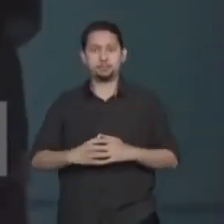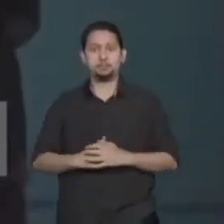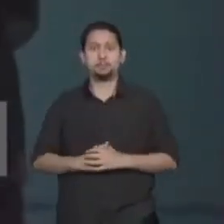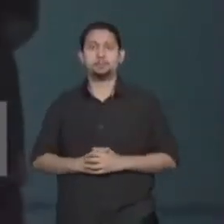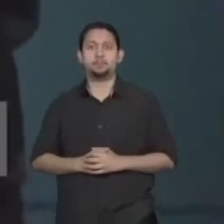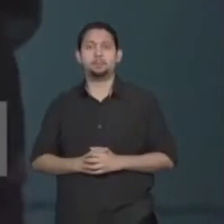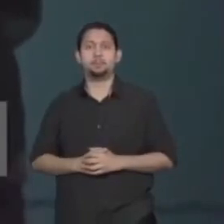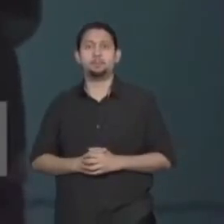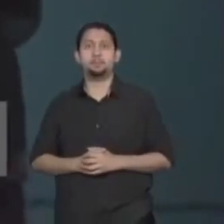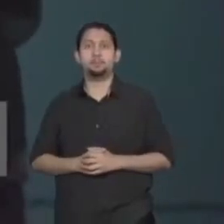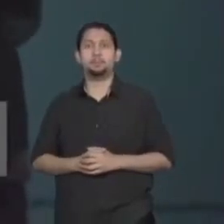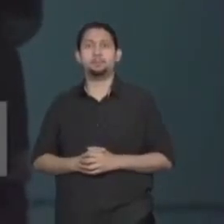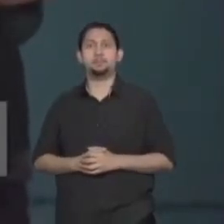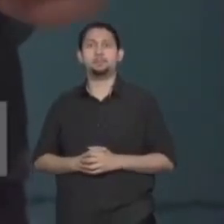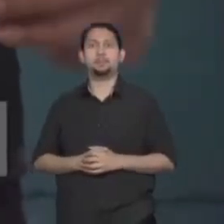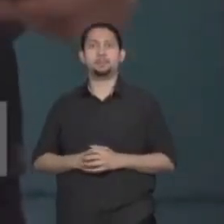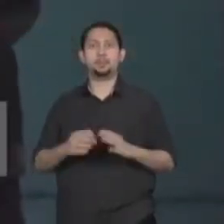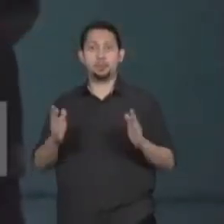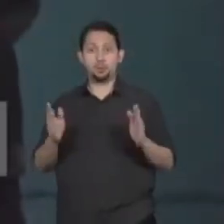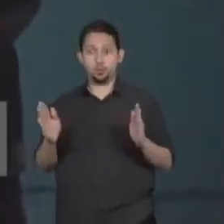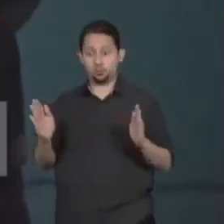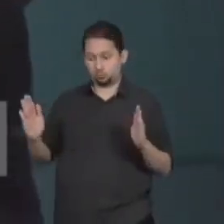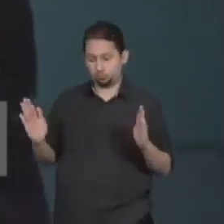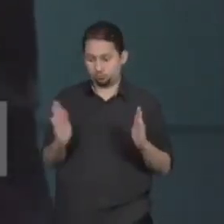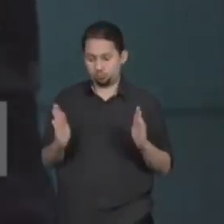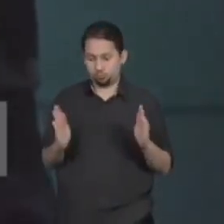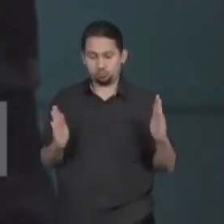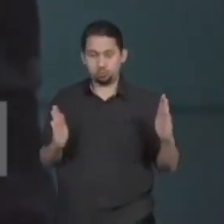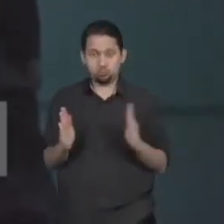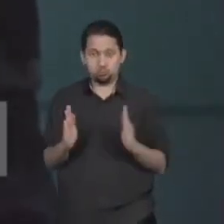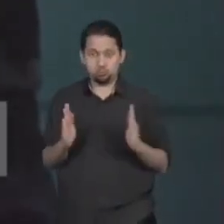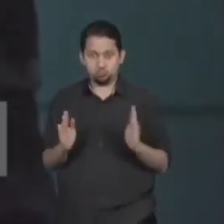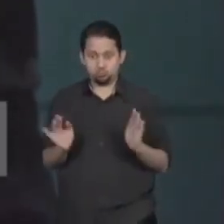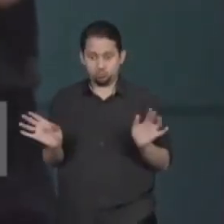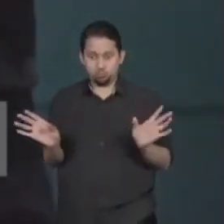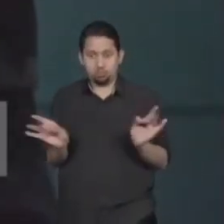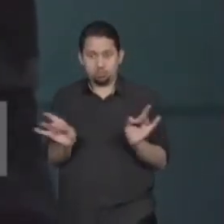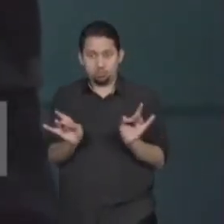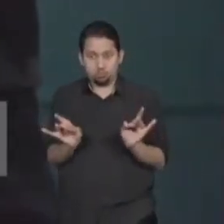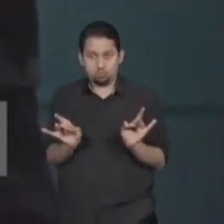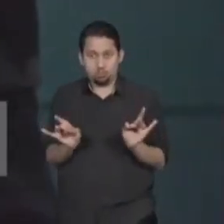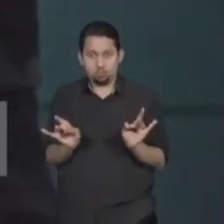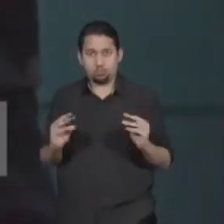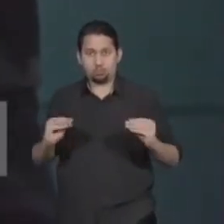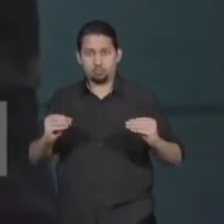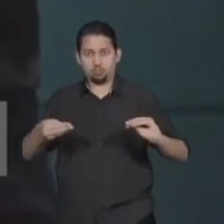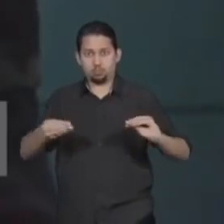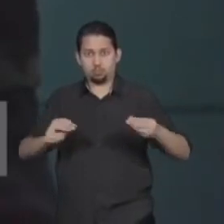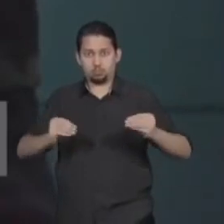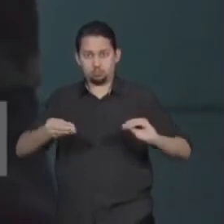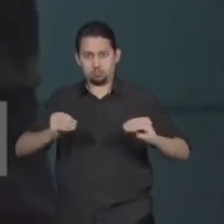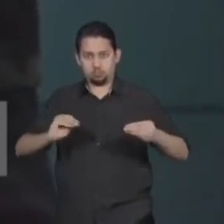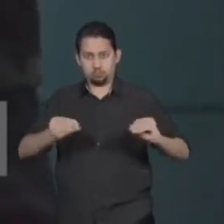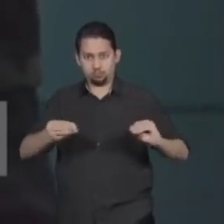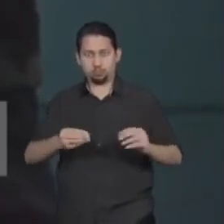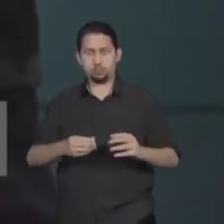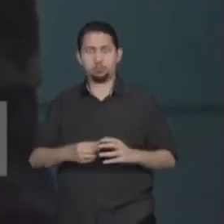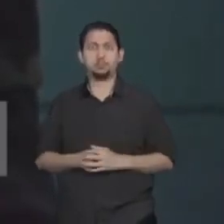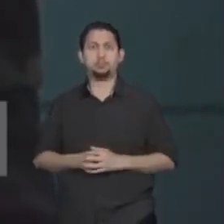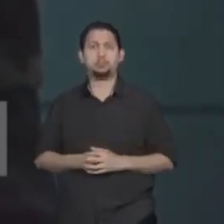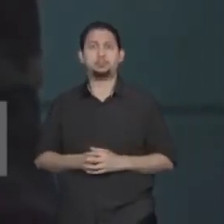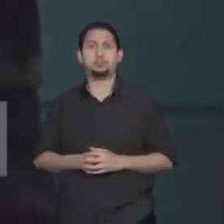palitos que você está usando. Então você vai encaixar para prender as pernas. Vamos